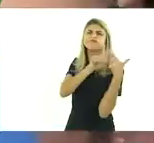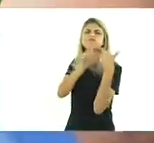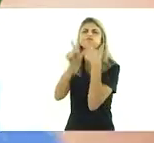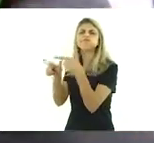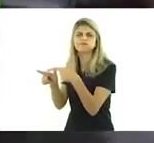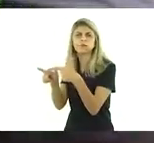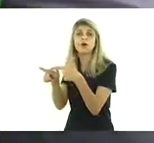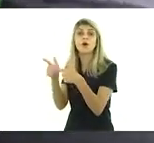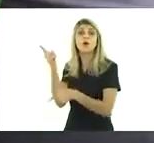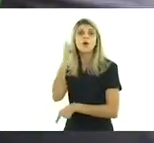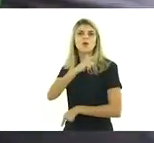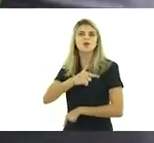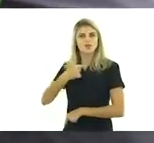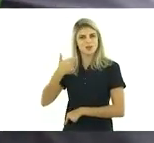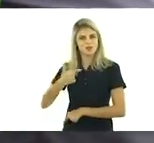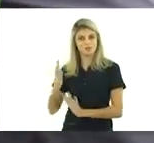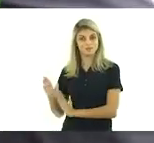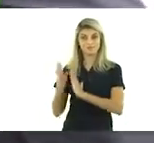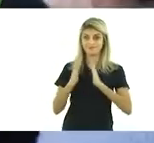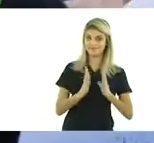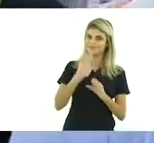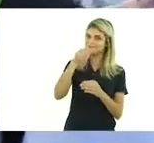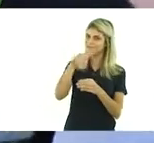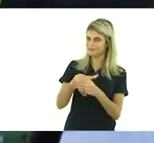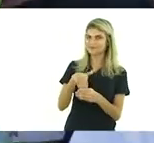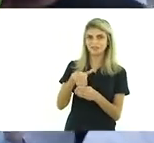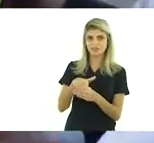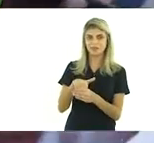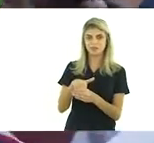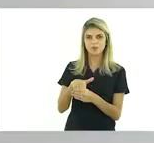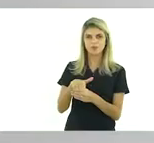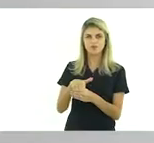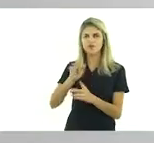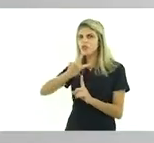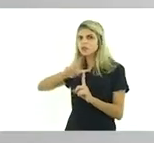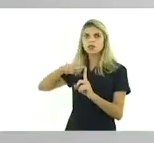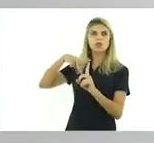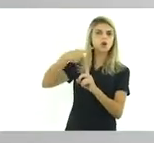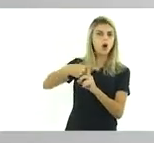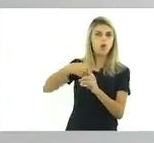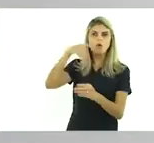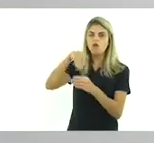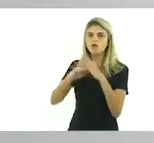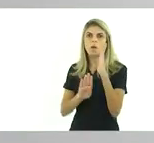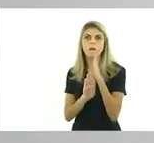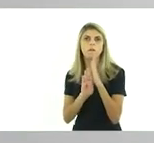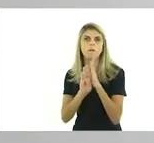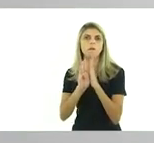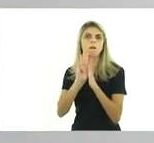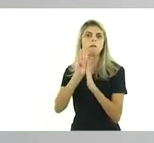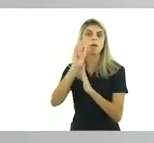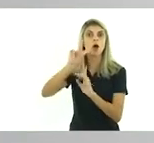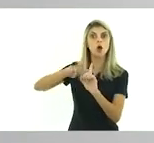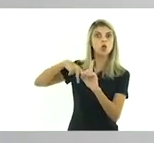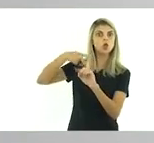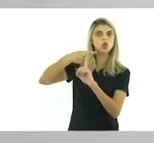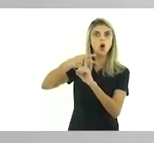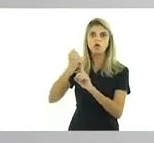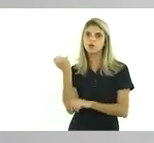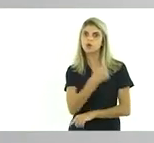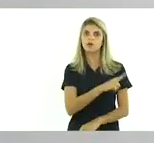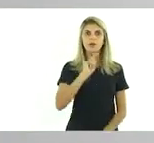de colocar no segundo turno desta eleição, com o dobro da votação do Eduardo Paes. O dobro da